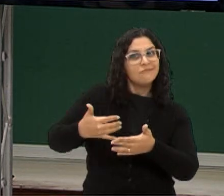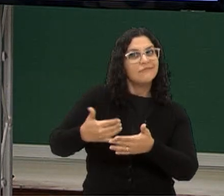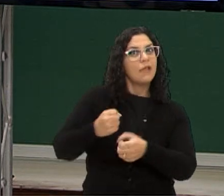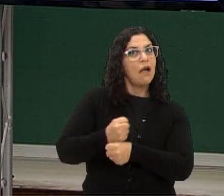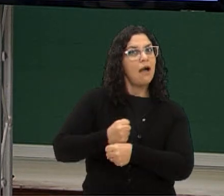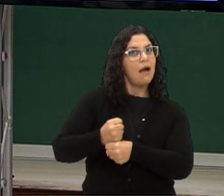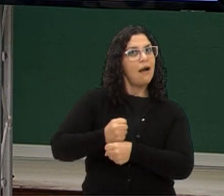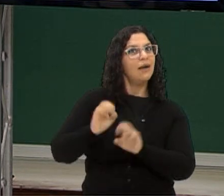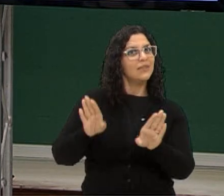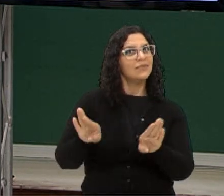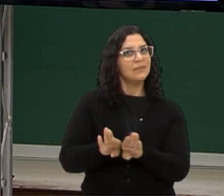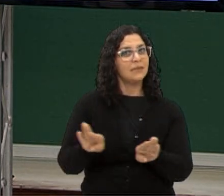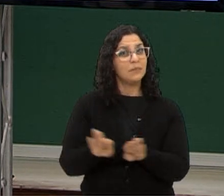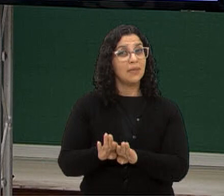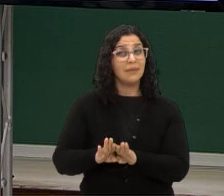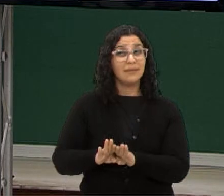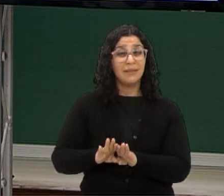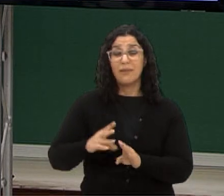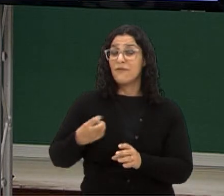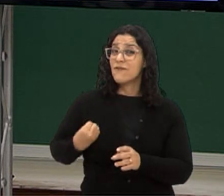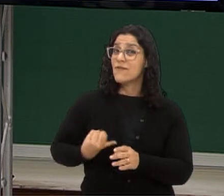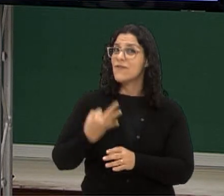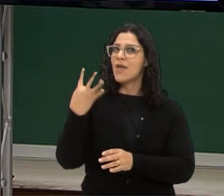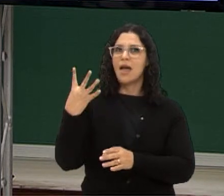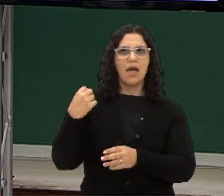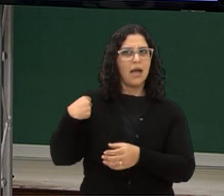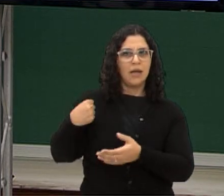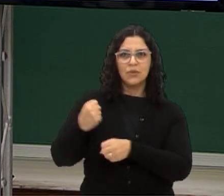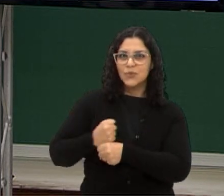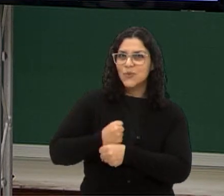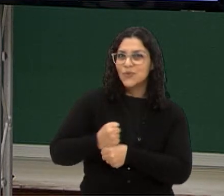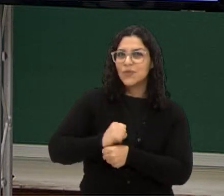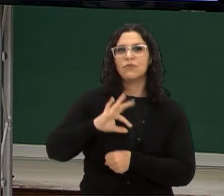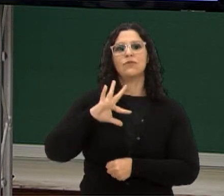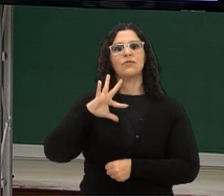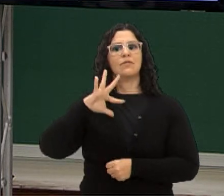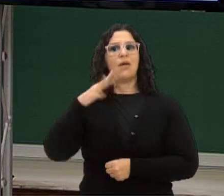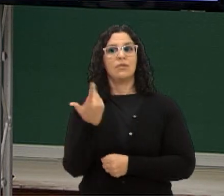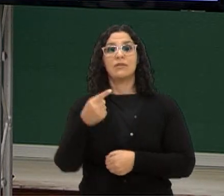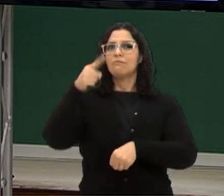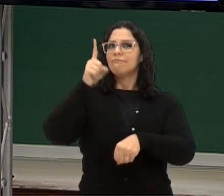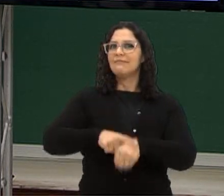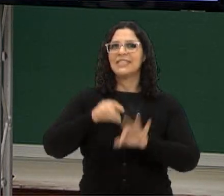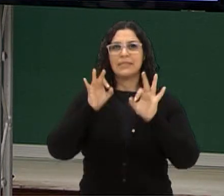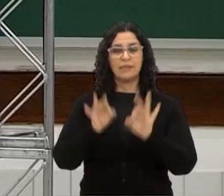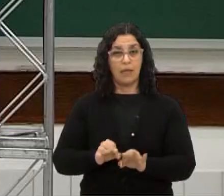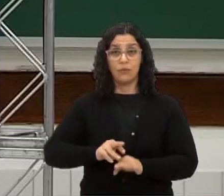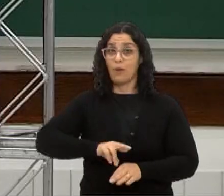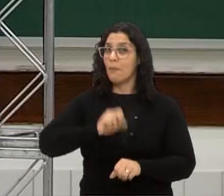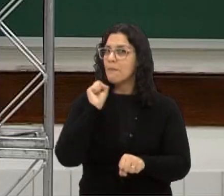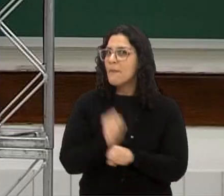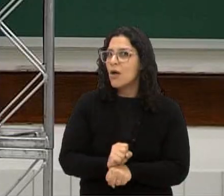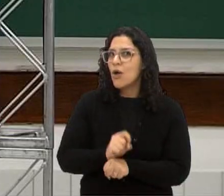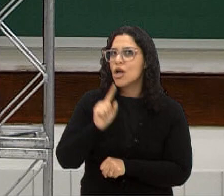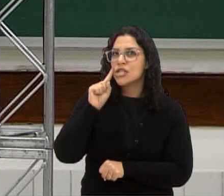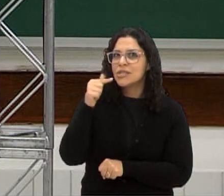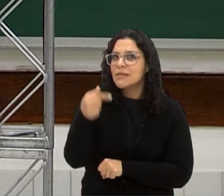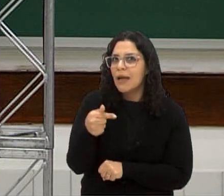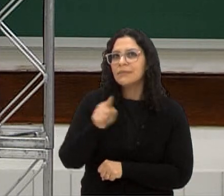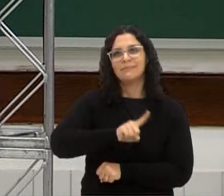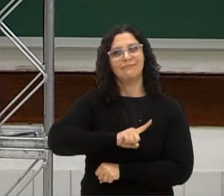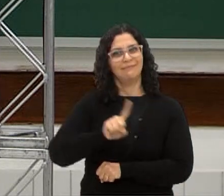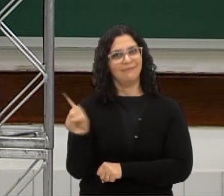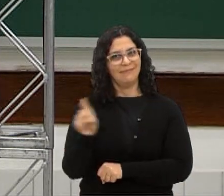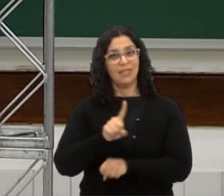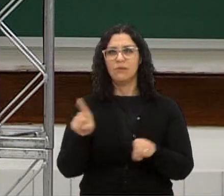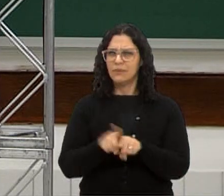longa duração, ou seja, foram décadas para que esse momento pudesse acontecer. E detalhe, não parou por aí. Não parou